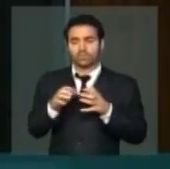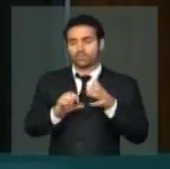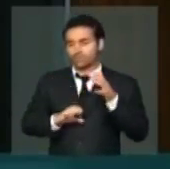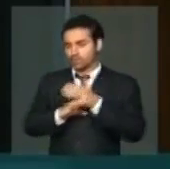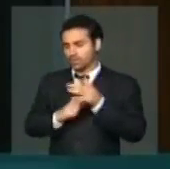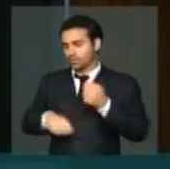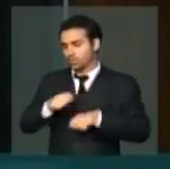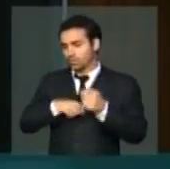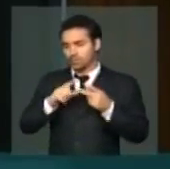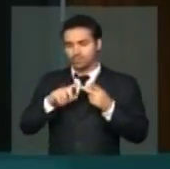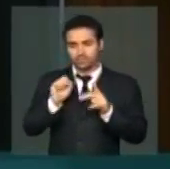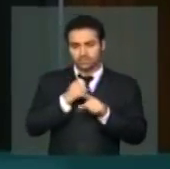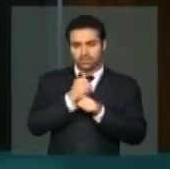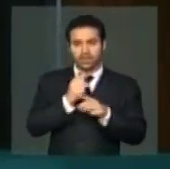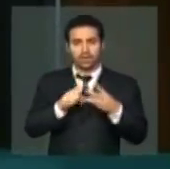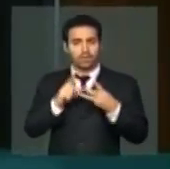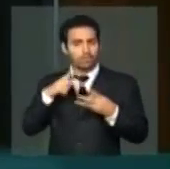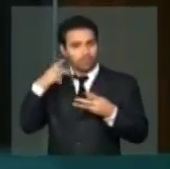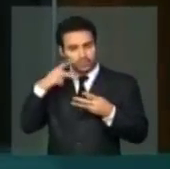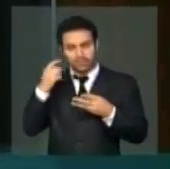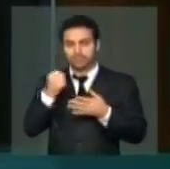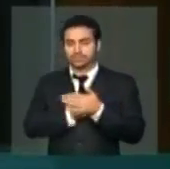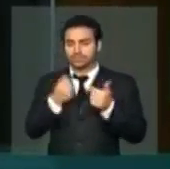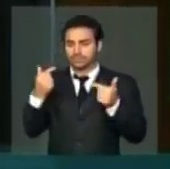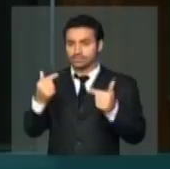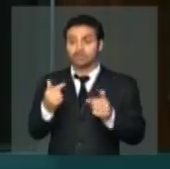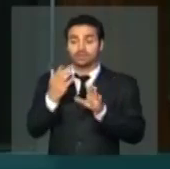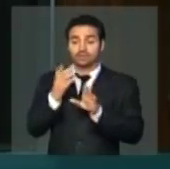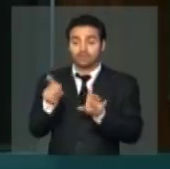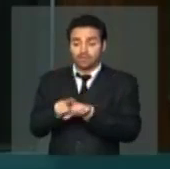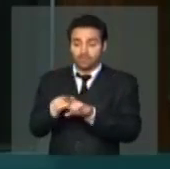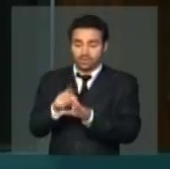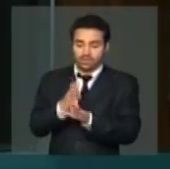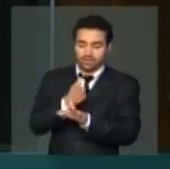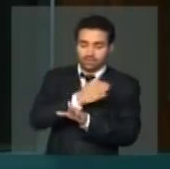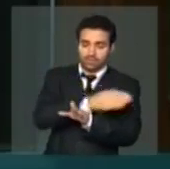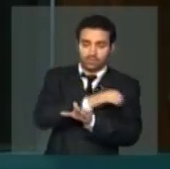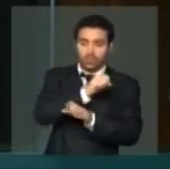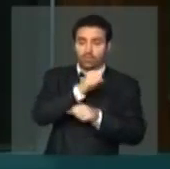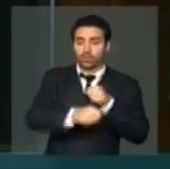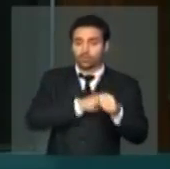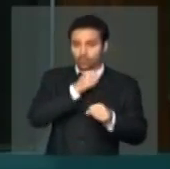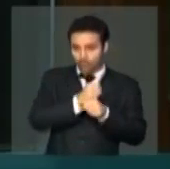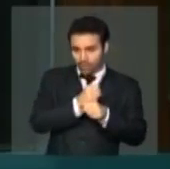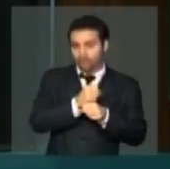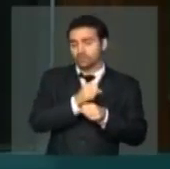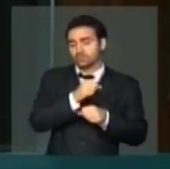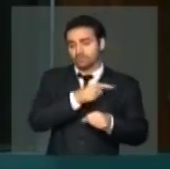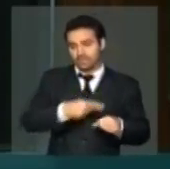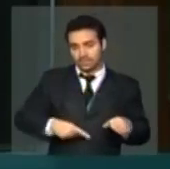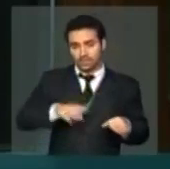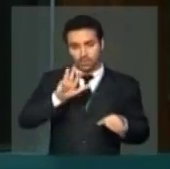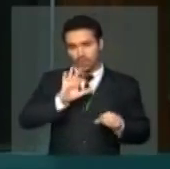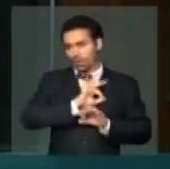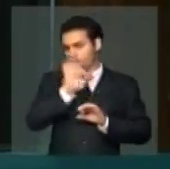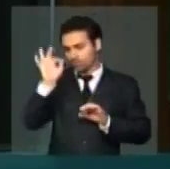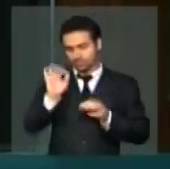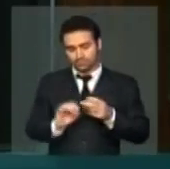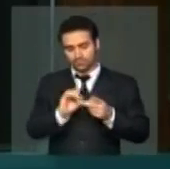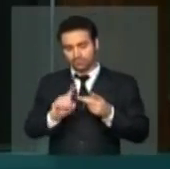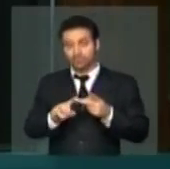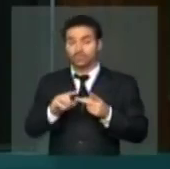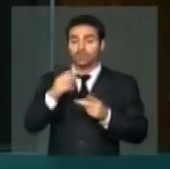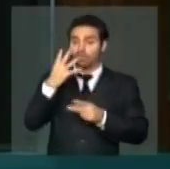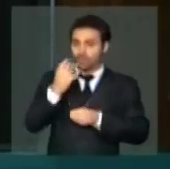econômicas, sociais e políticas, com os êxitos obtidos nos 8 anos de mandato do presidente Lula e também do primeiro mandato